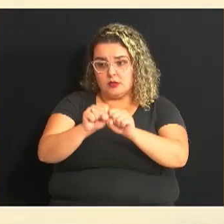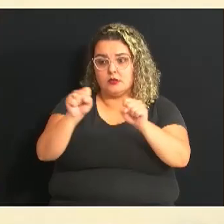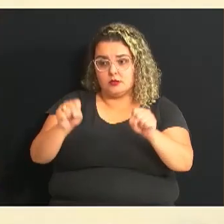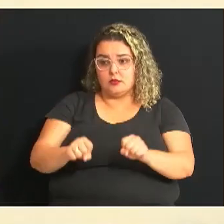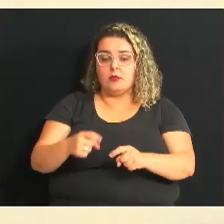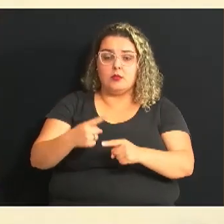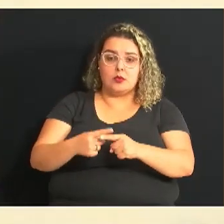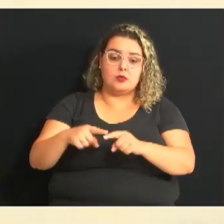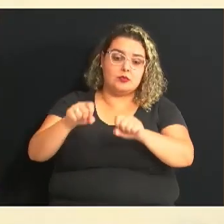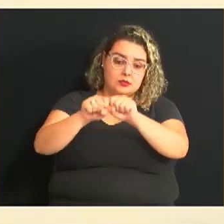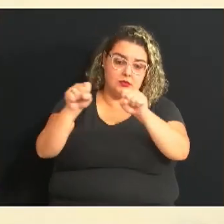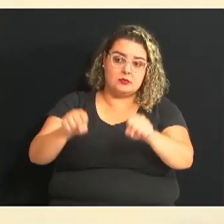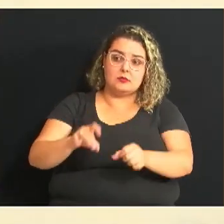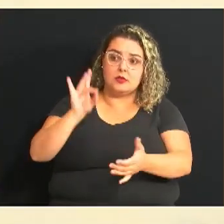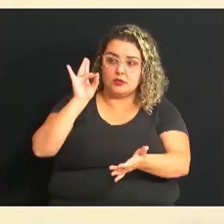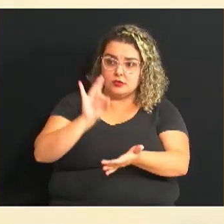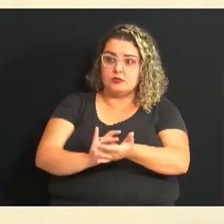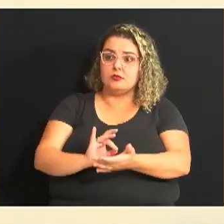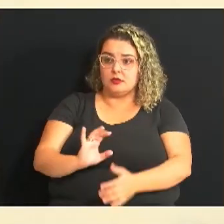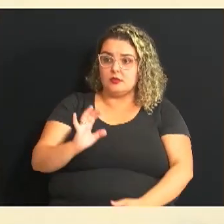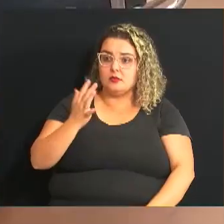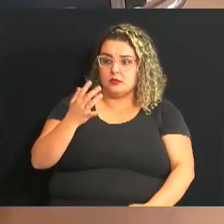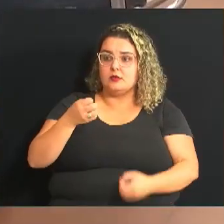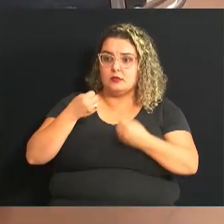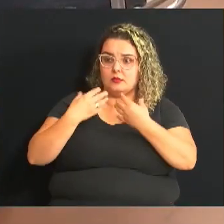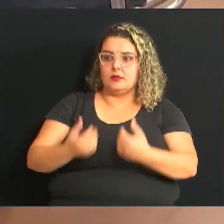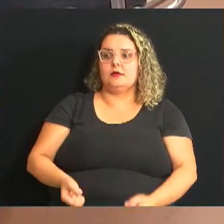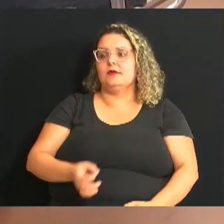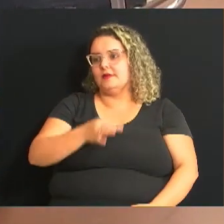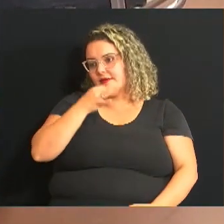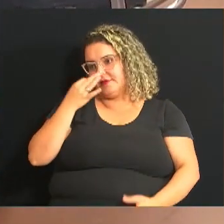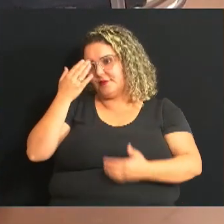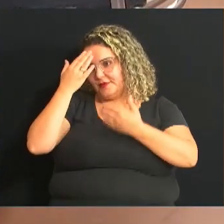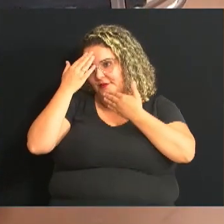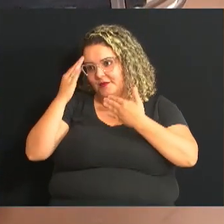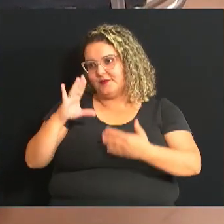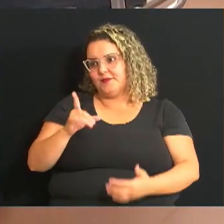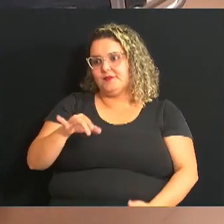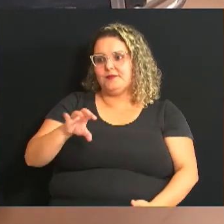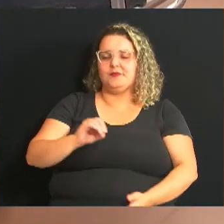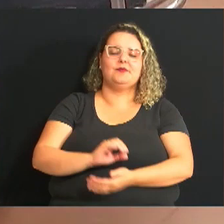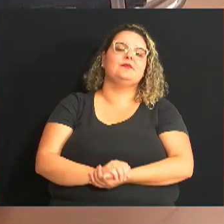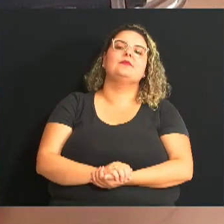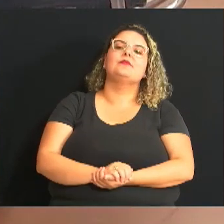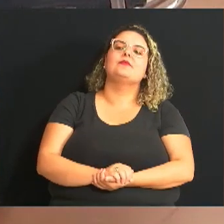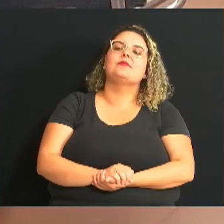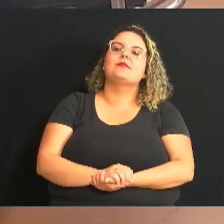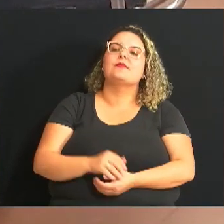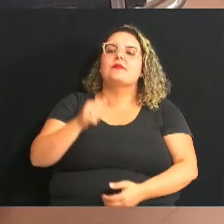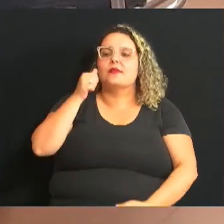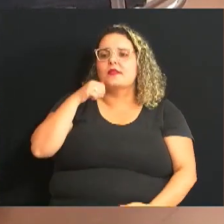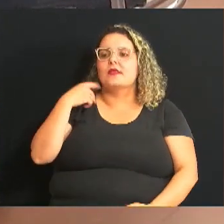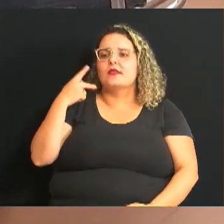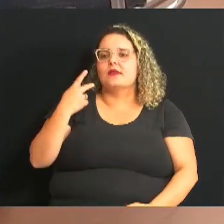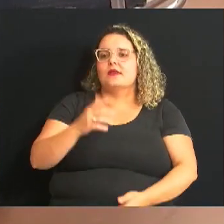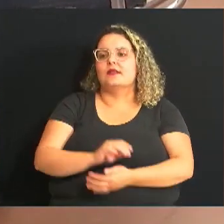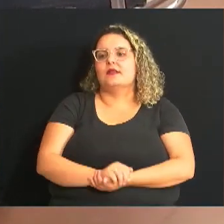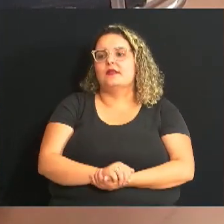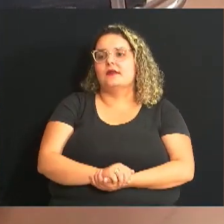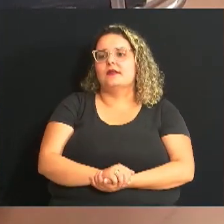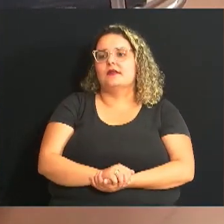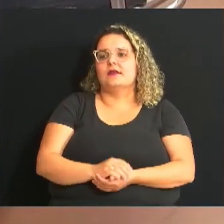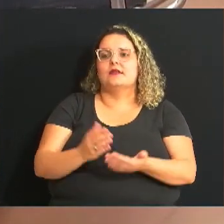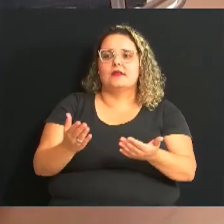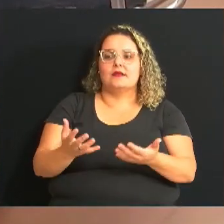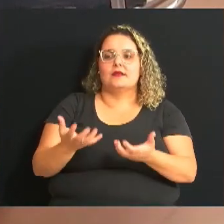de fato funciona. Tá ótimo. Então, muito obrigada, vereadora. Bom, eu